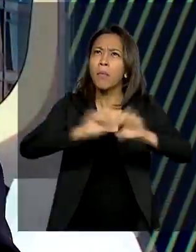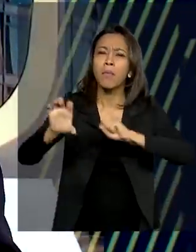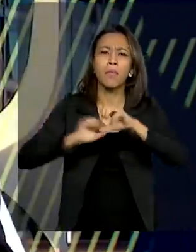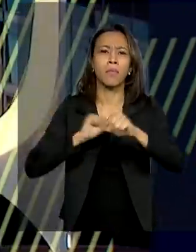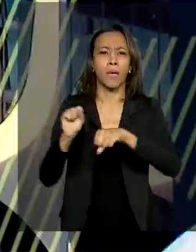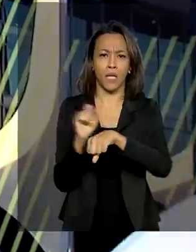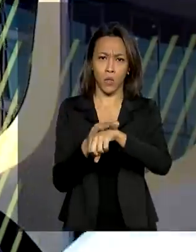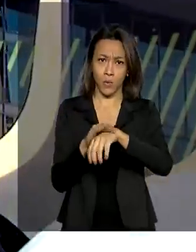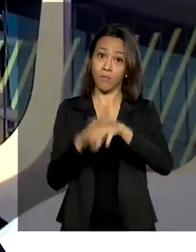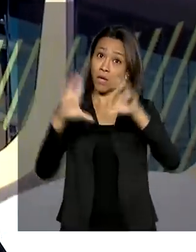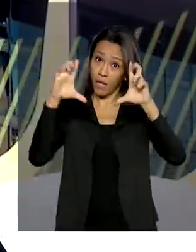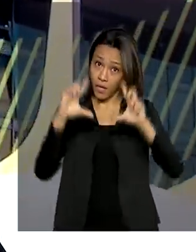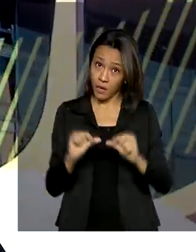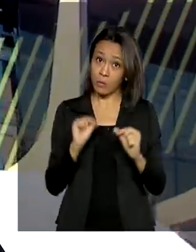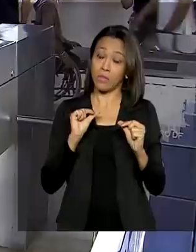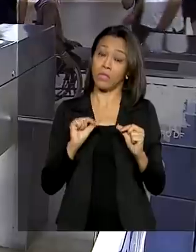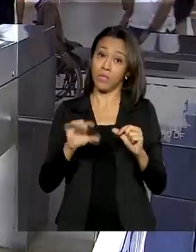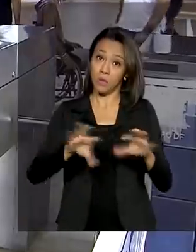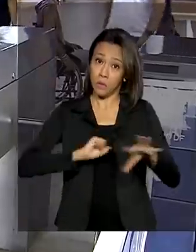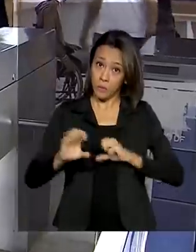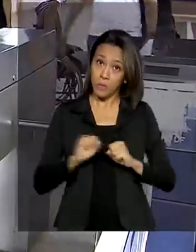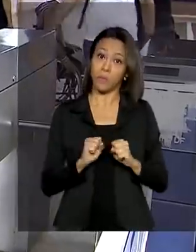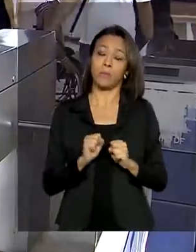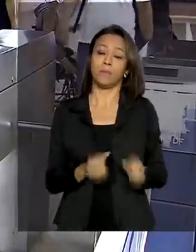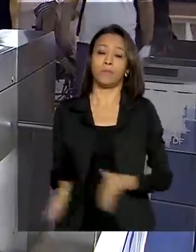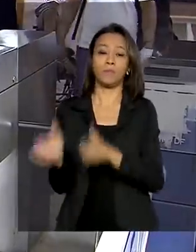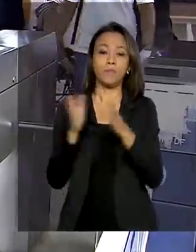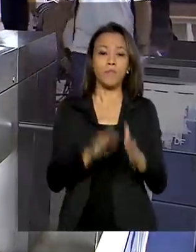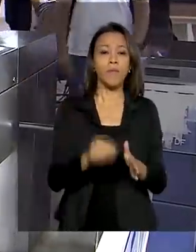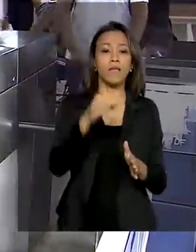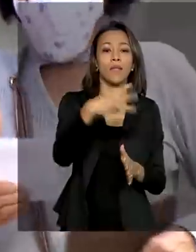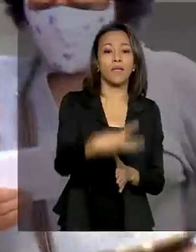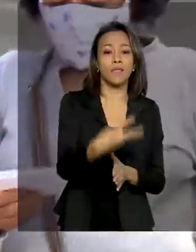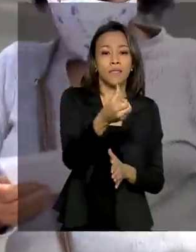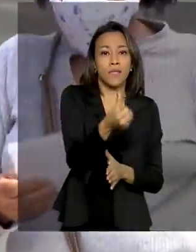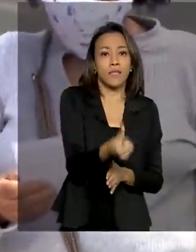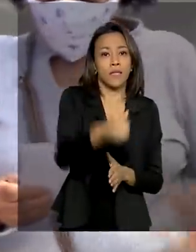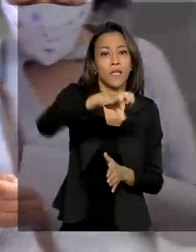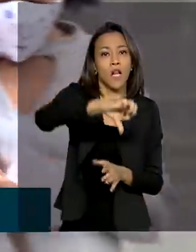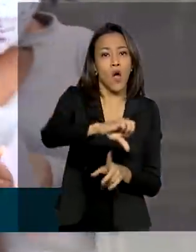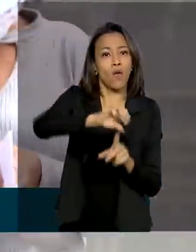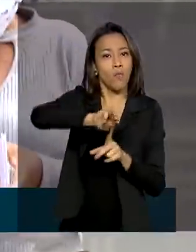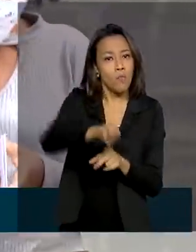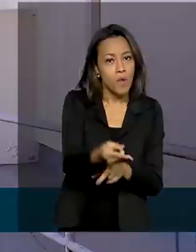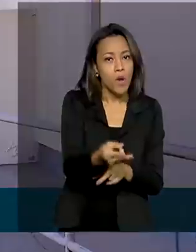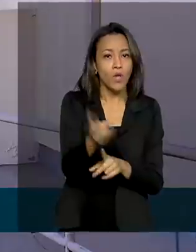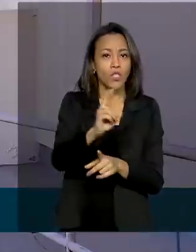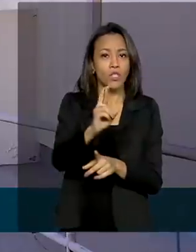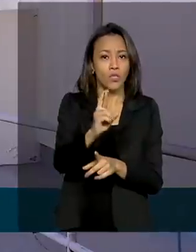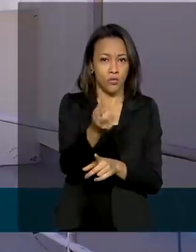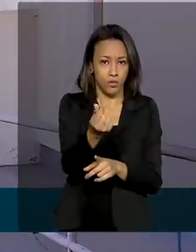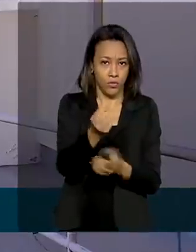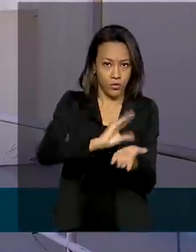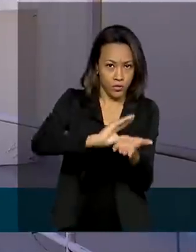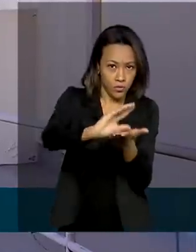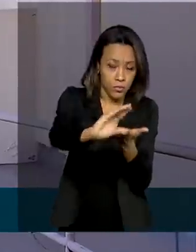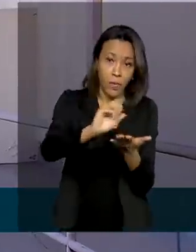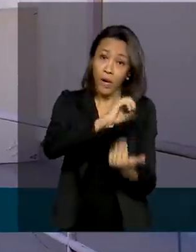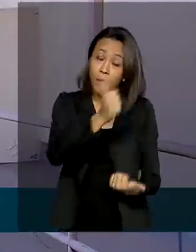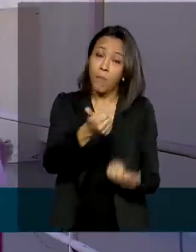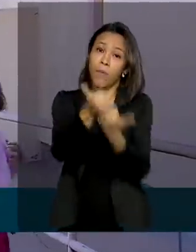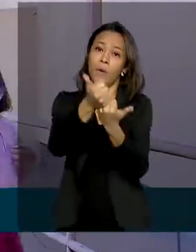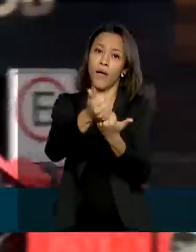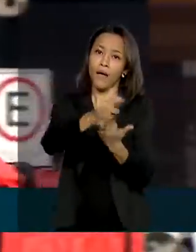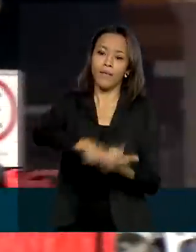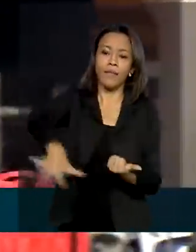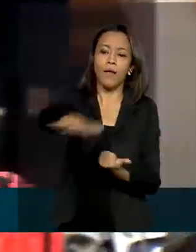para reduzir o contágio. Serão R$ 369 milhões para fortalecer as ações de vigilância